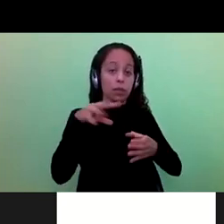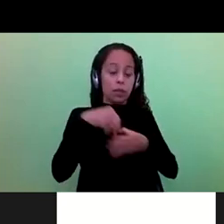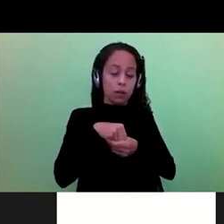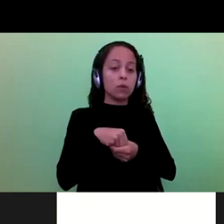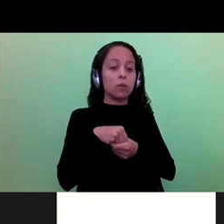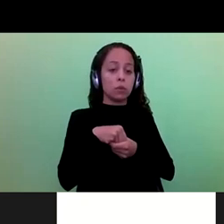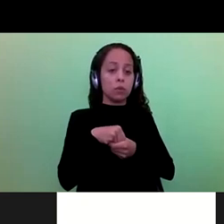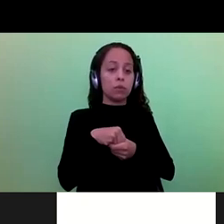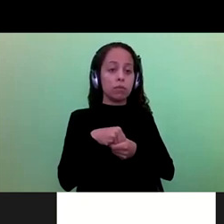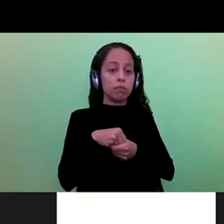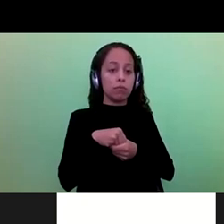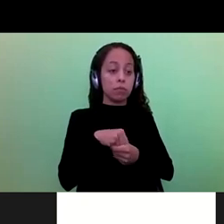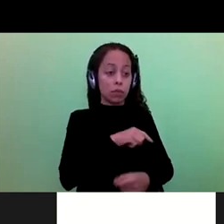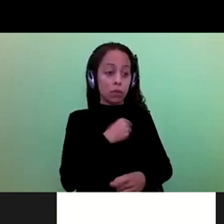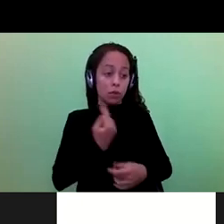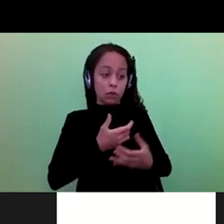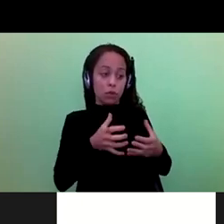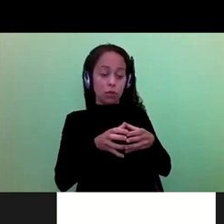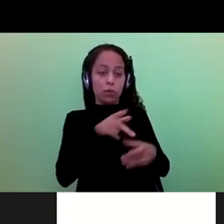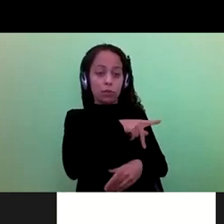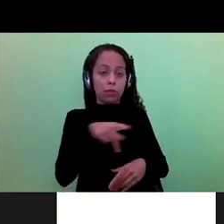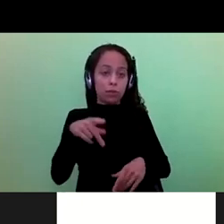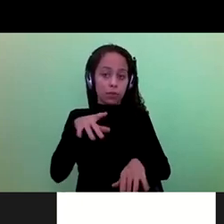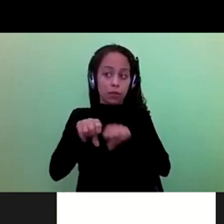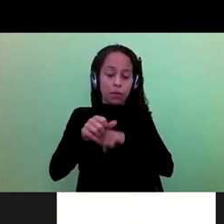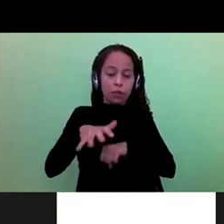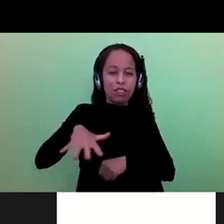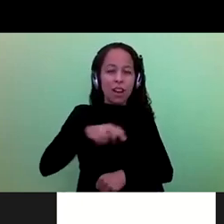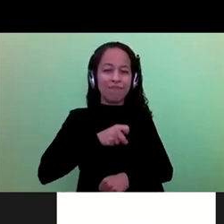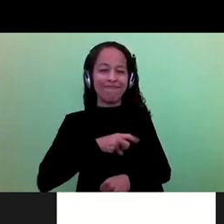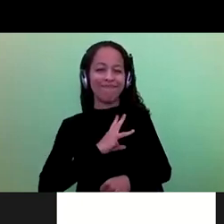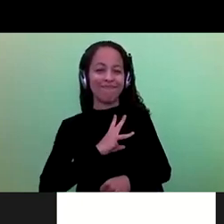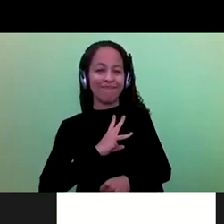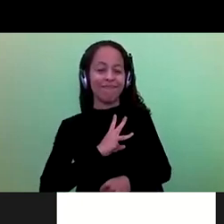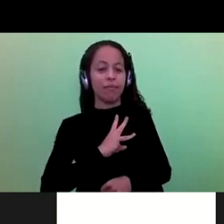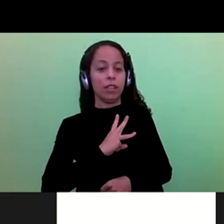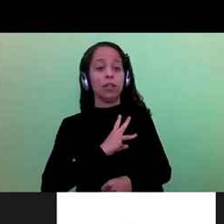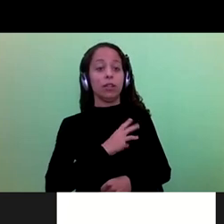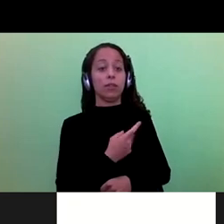menos, nós, professores da formação geral,